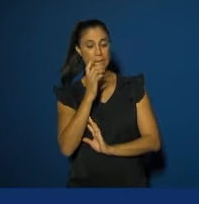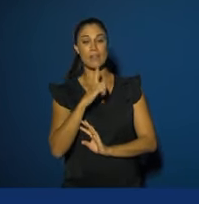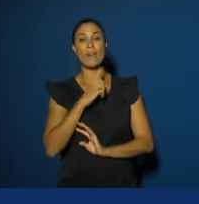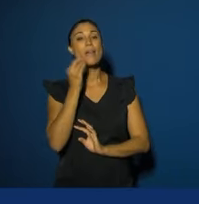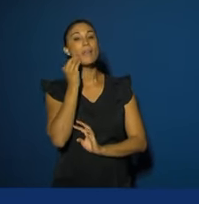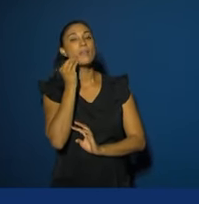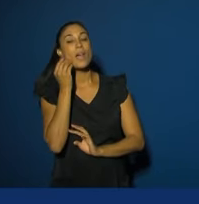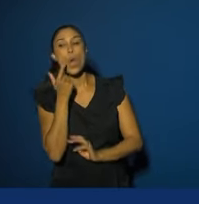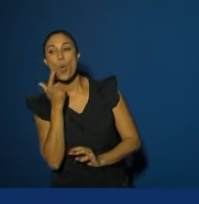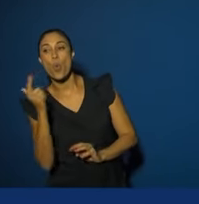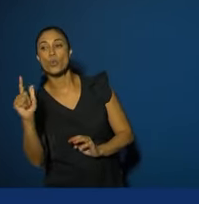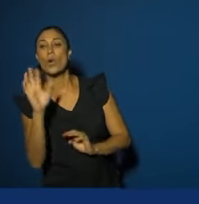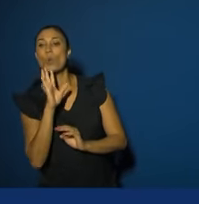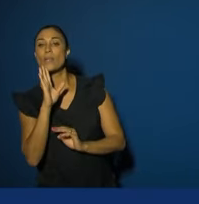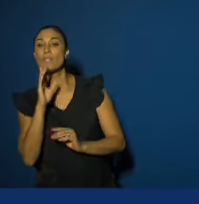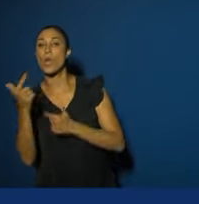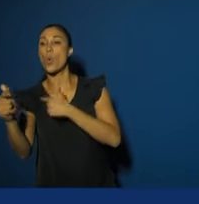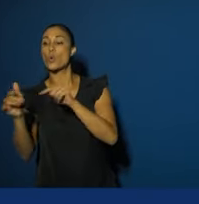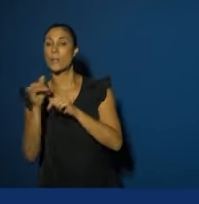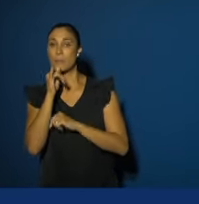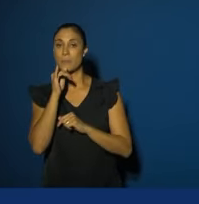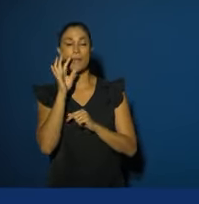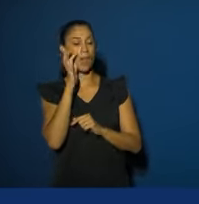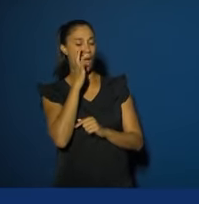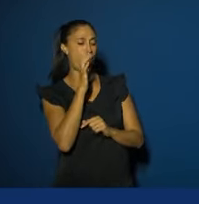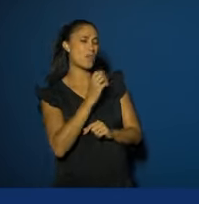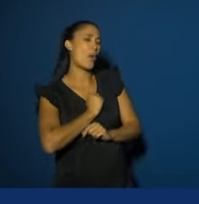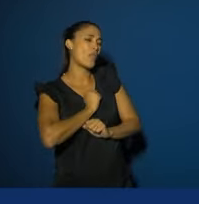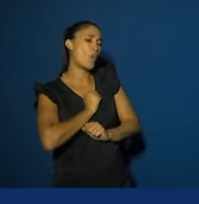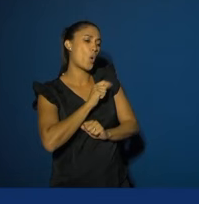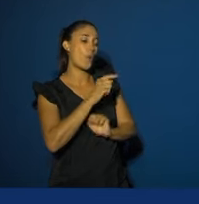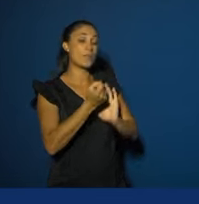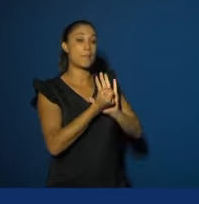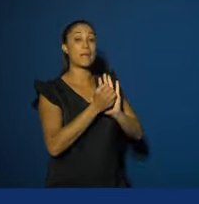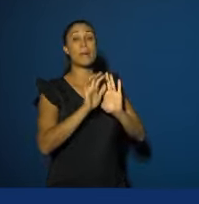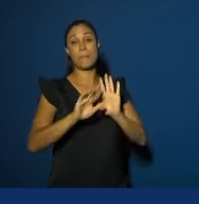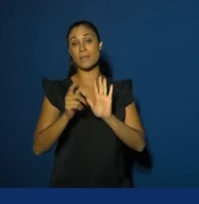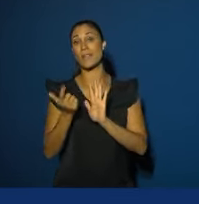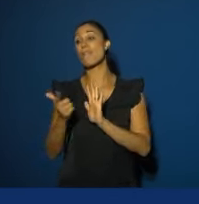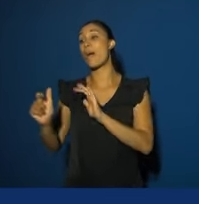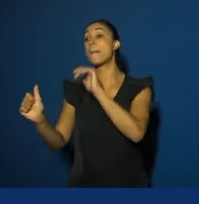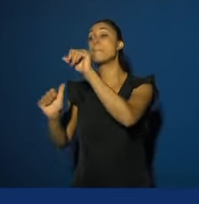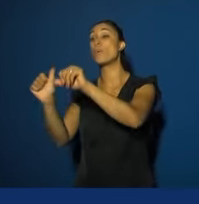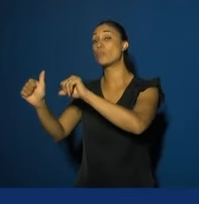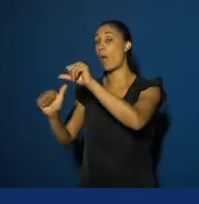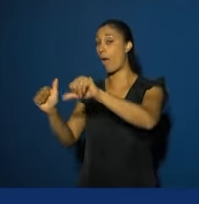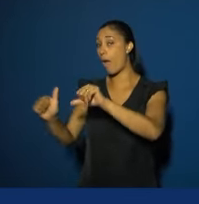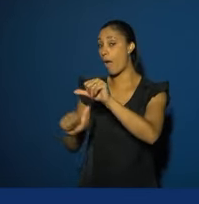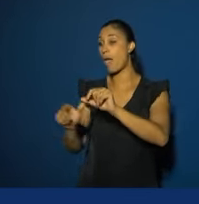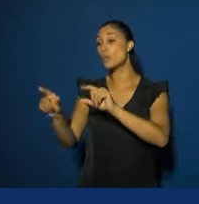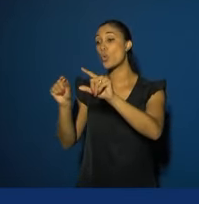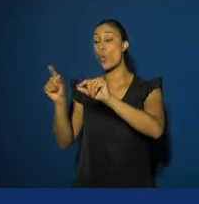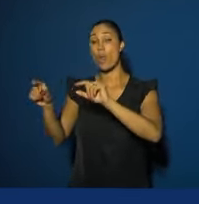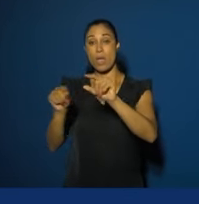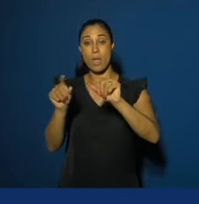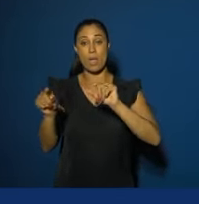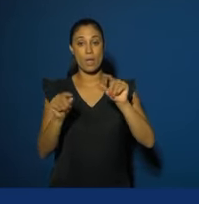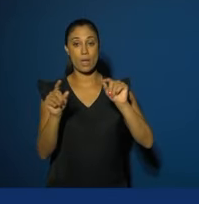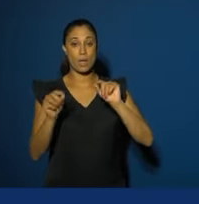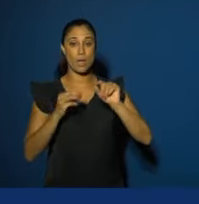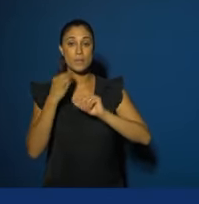testar outras marcas ele tem admiração para uma marca mas ele vai e High and Low né o consumidor ele vai